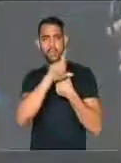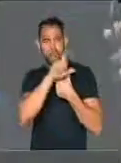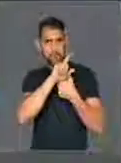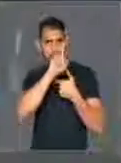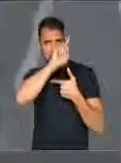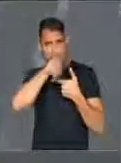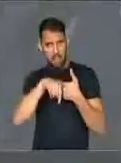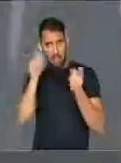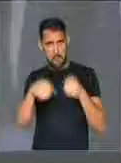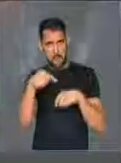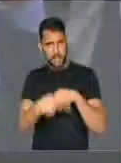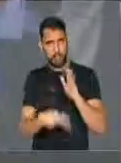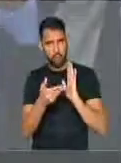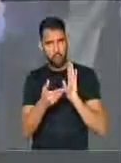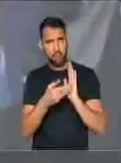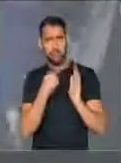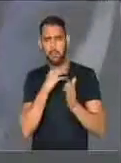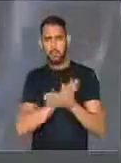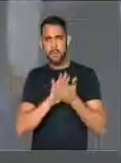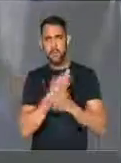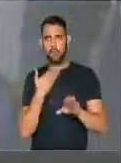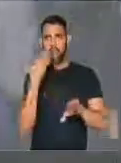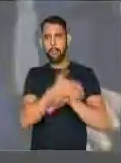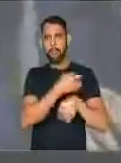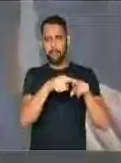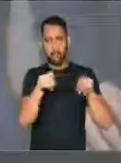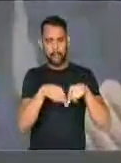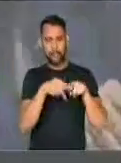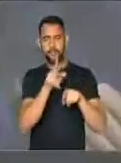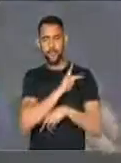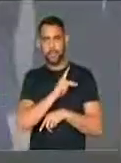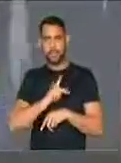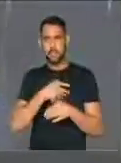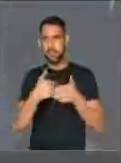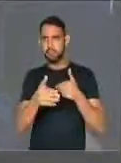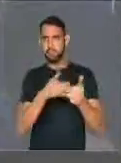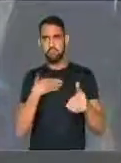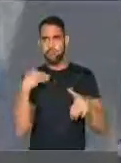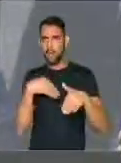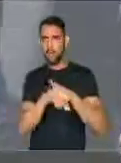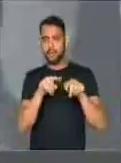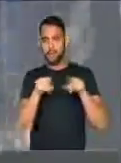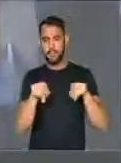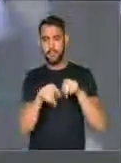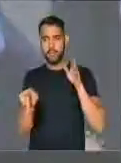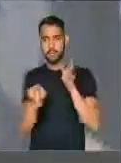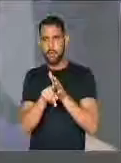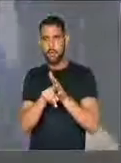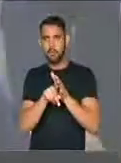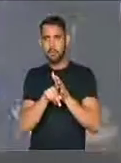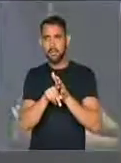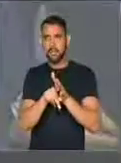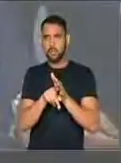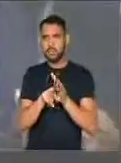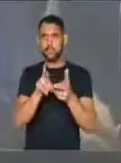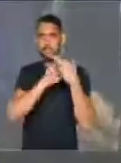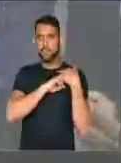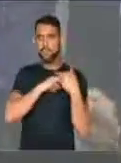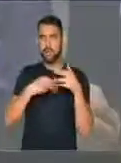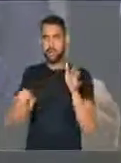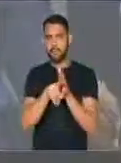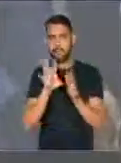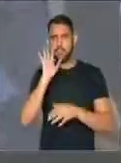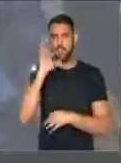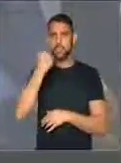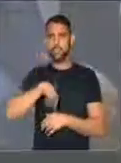Poder Legislativo não pode estar toda hora no gabinete do presidente, muito menos em gabinetes que não são aqueles que digam respeito